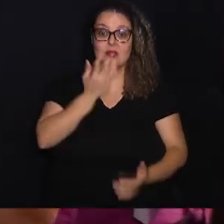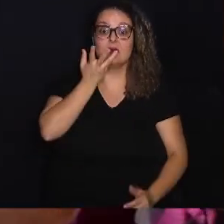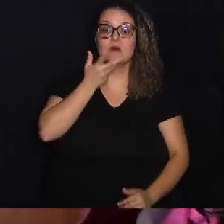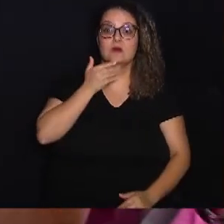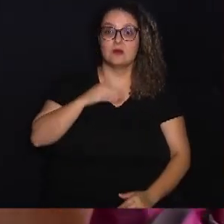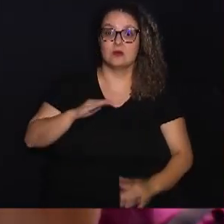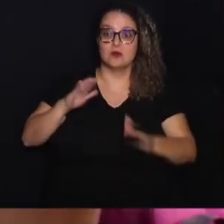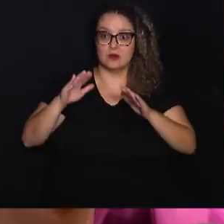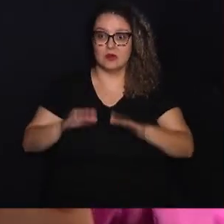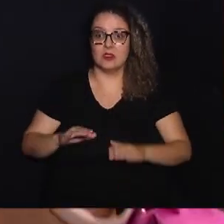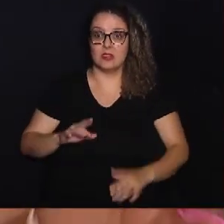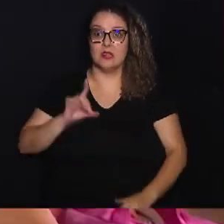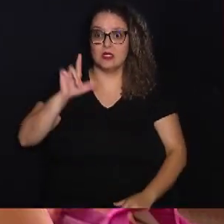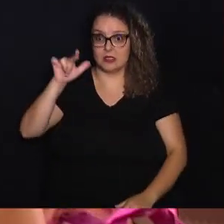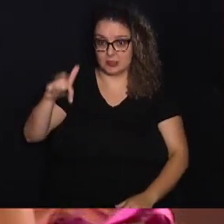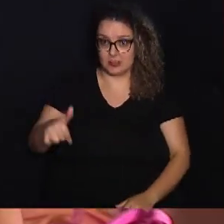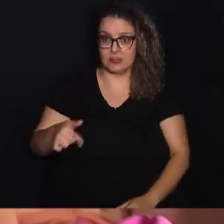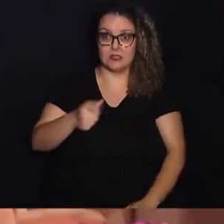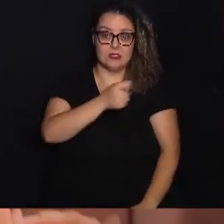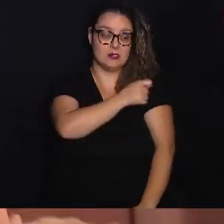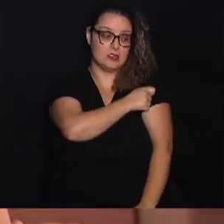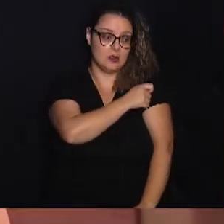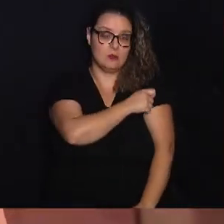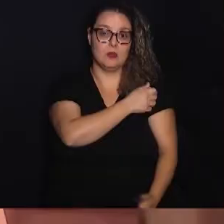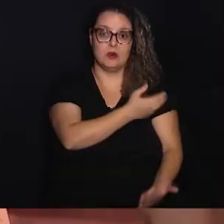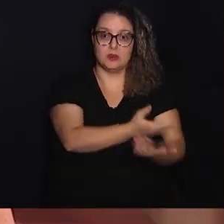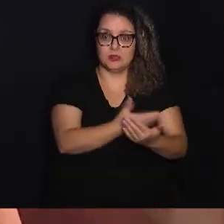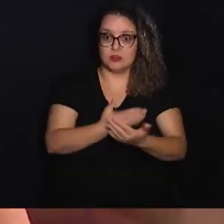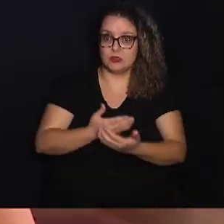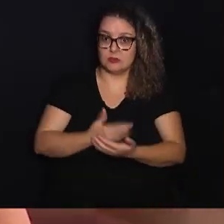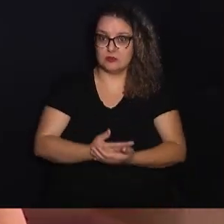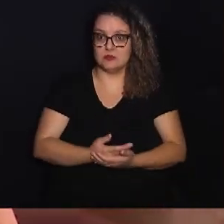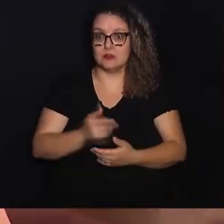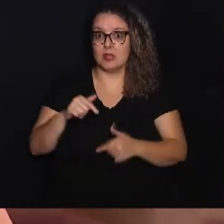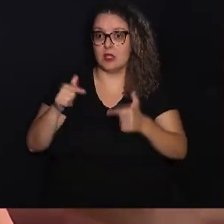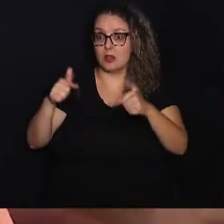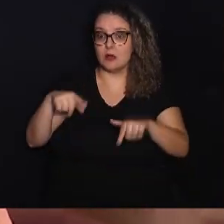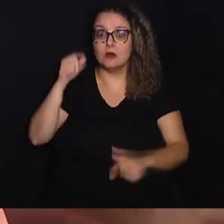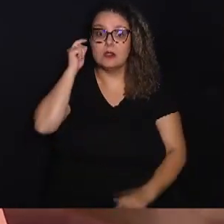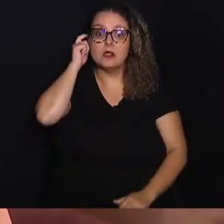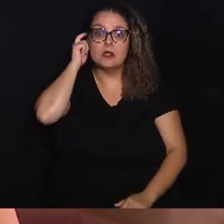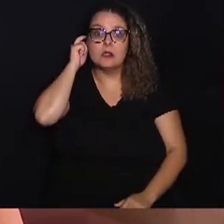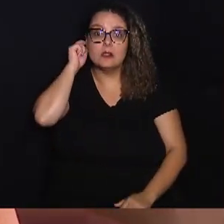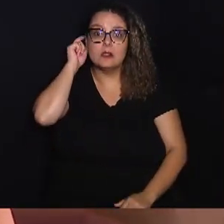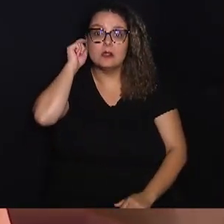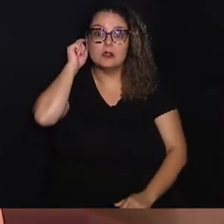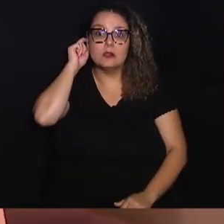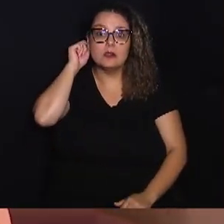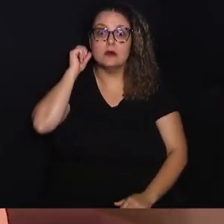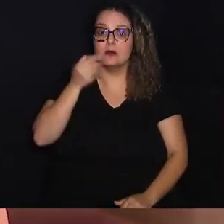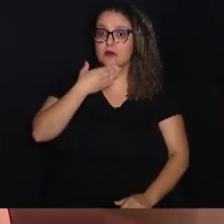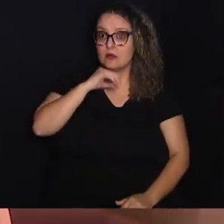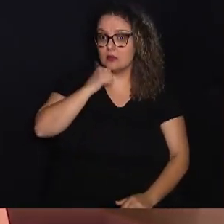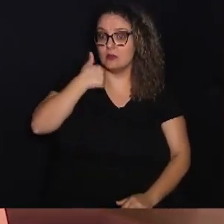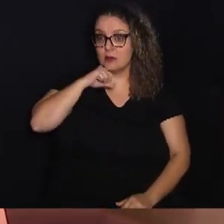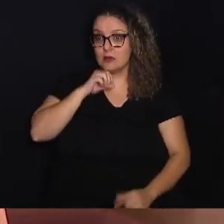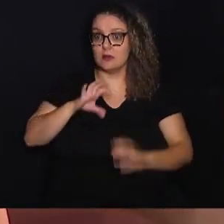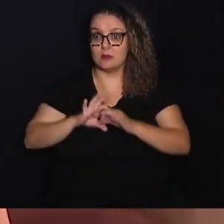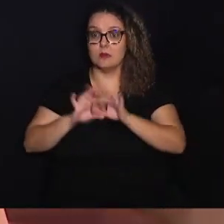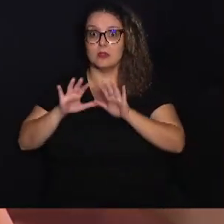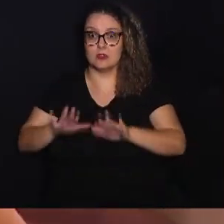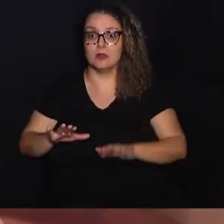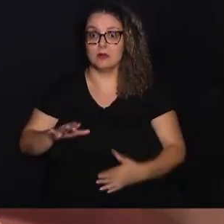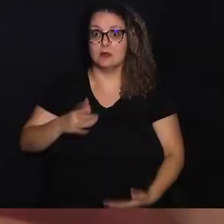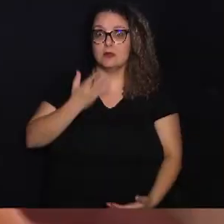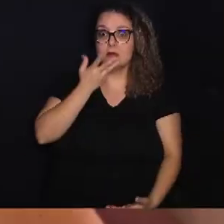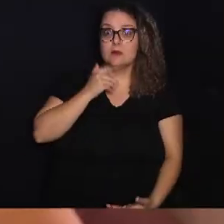ficam após a aula e é um lugar assim onde os pais ficam tranquilos em deixá-los, porque